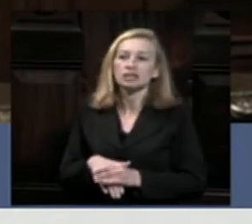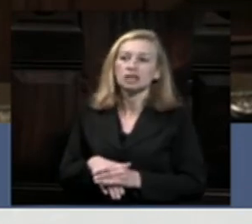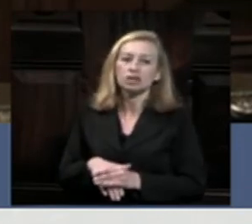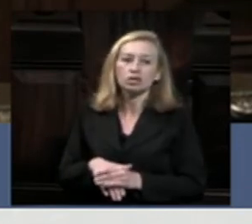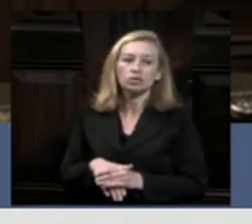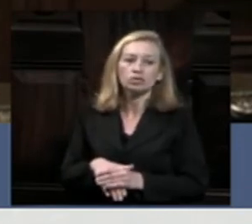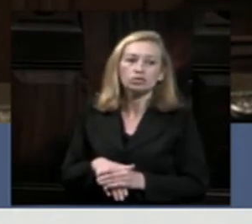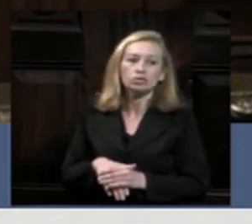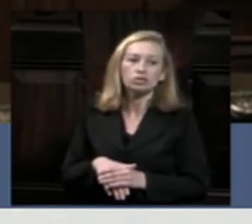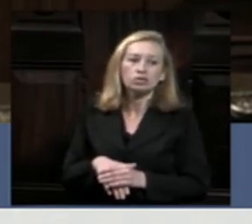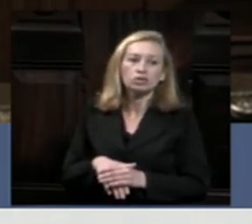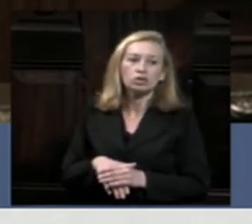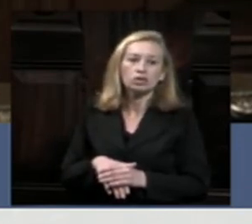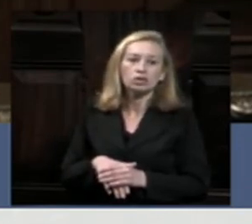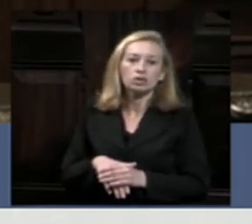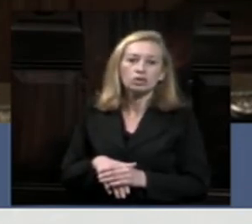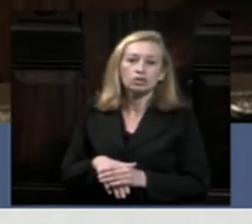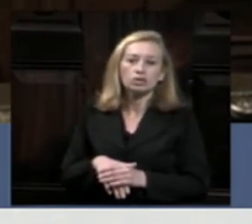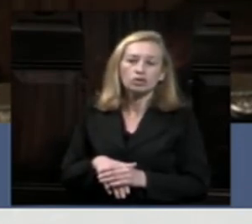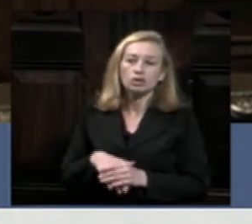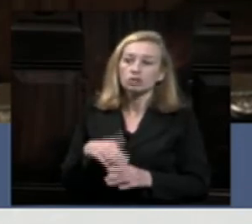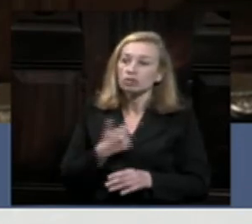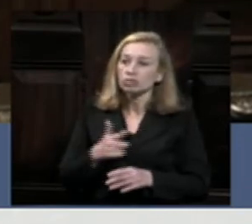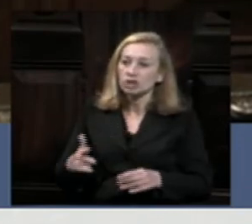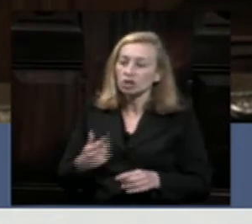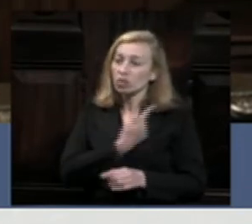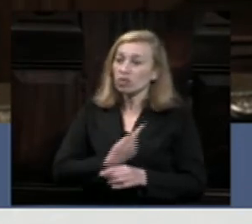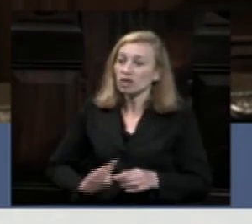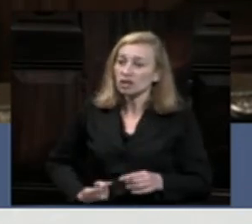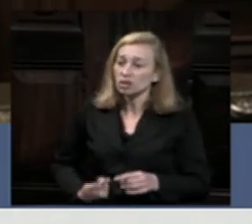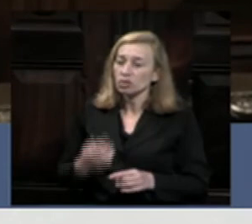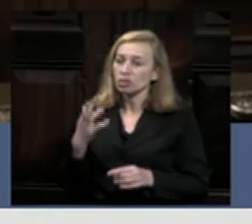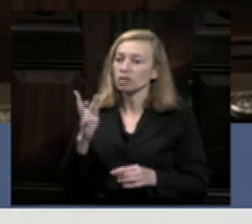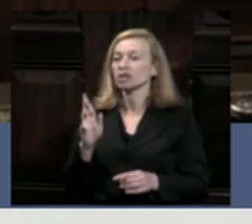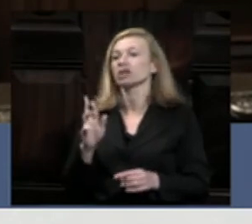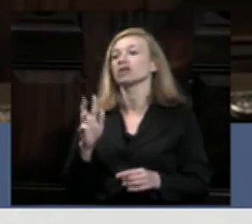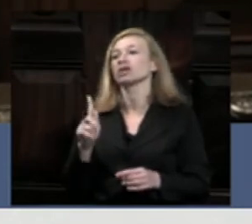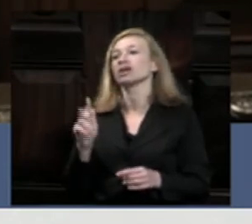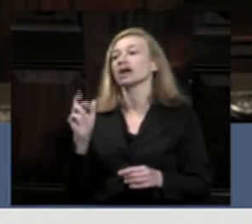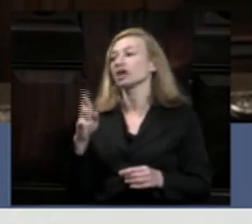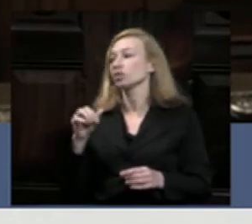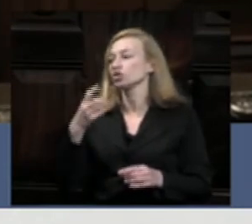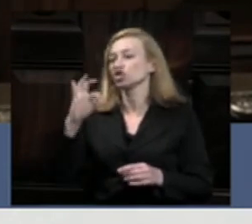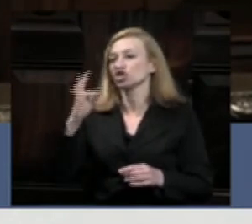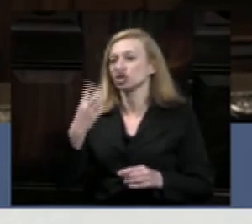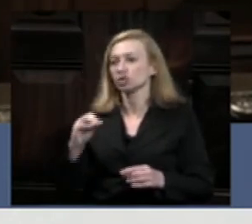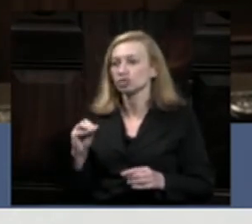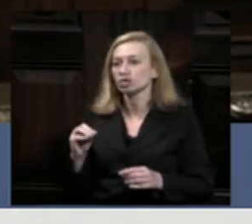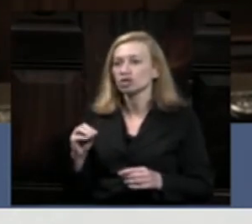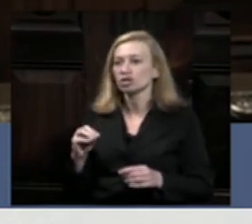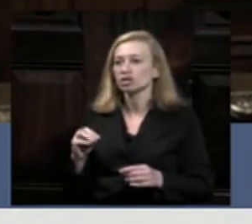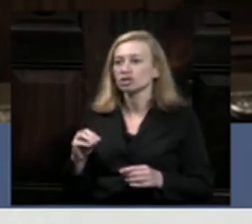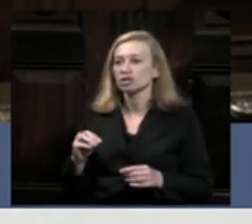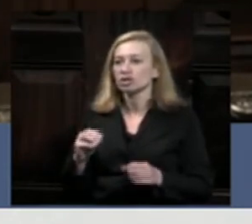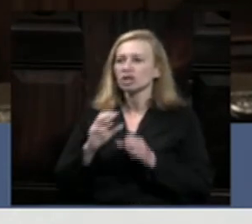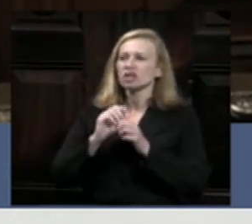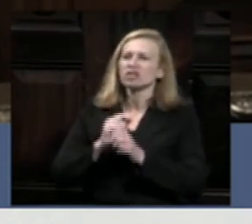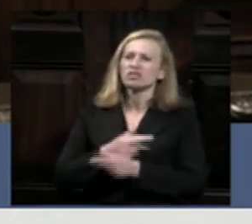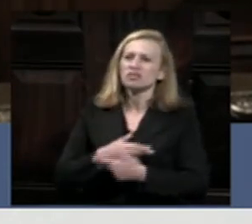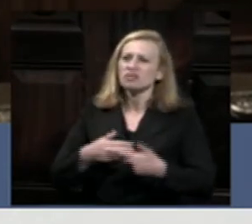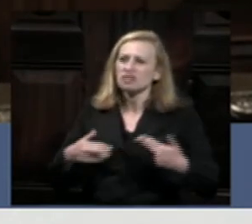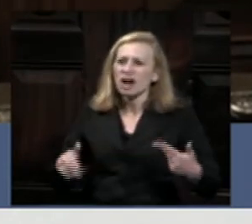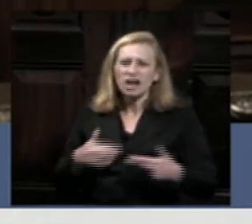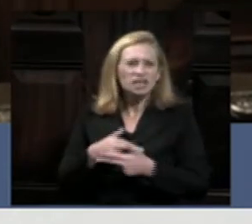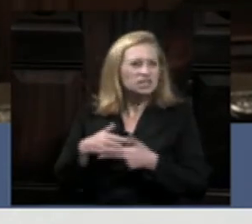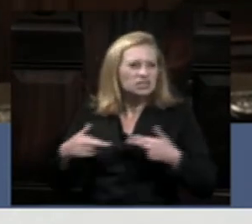governador Garotinho, aquele que, durante esses anos todos, enquanto muitas autoridades